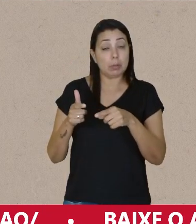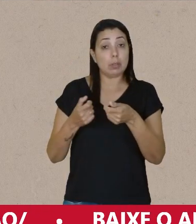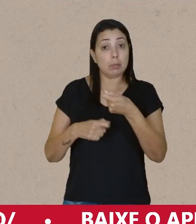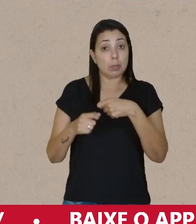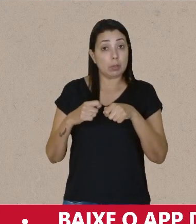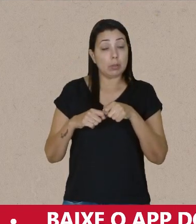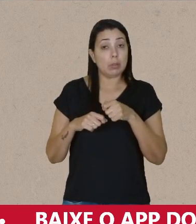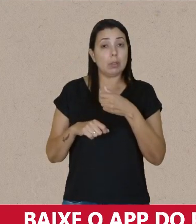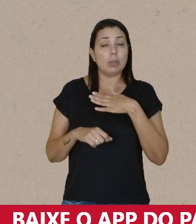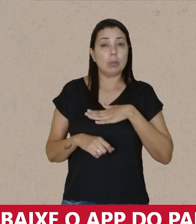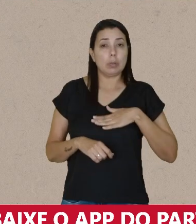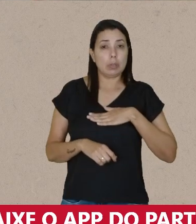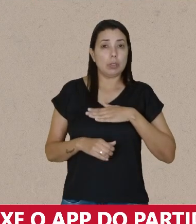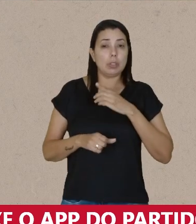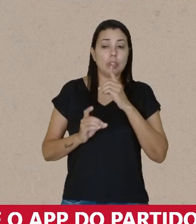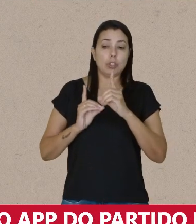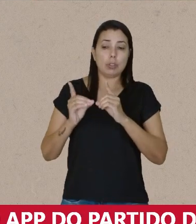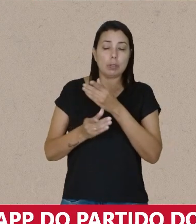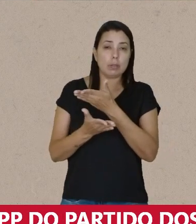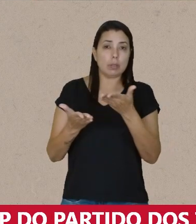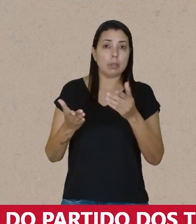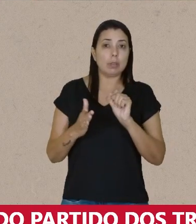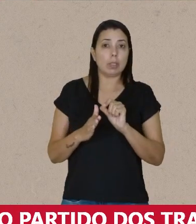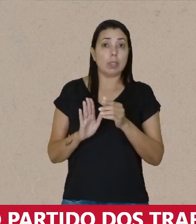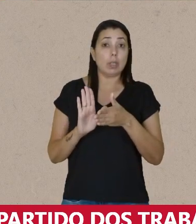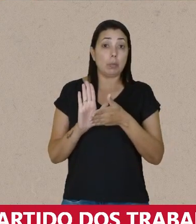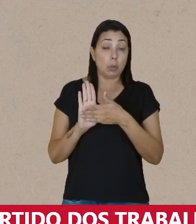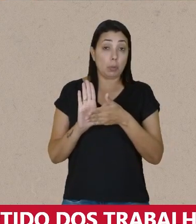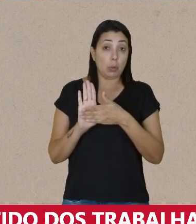queria conversar com você sobre o seguinte. A emenda